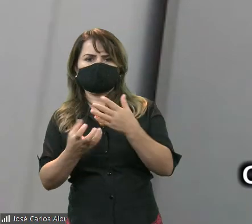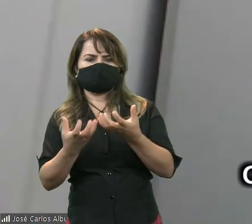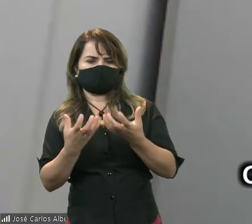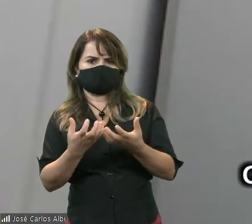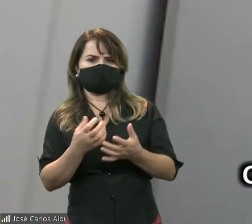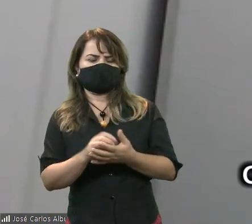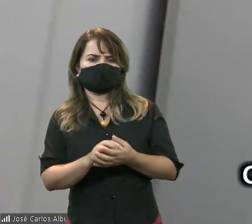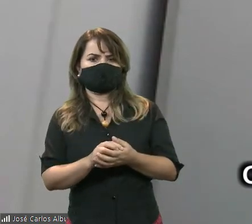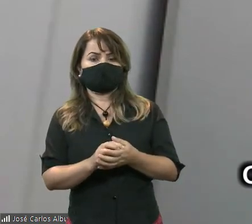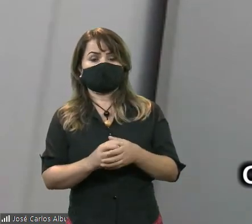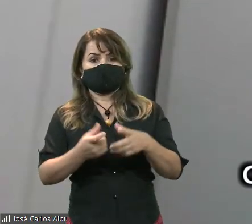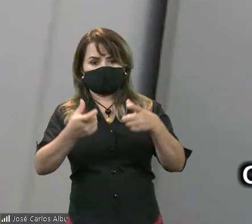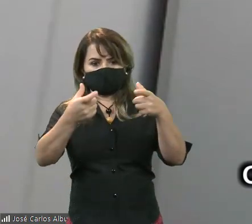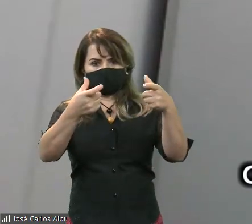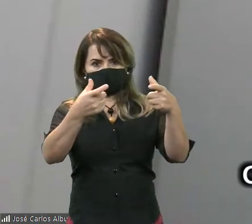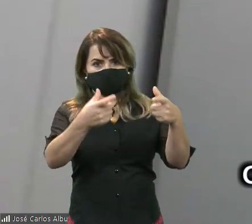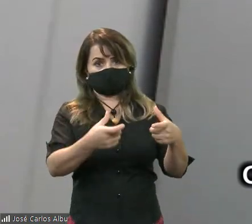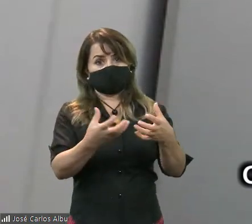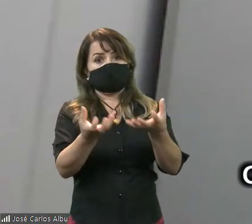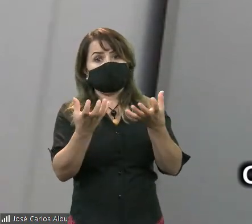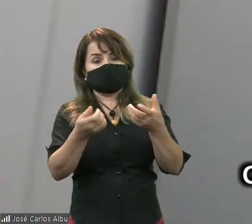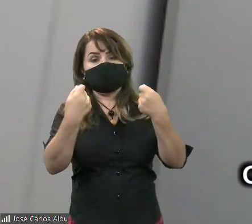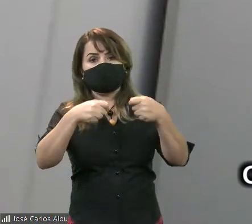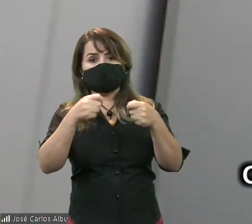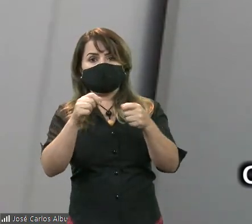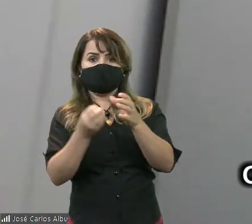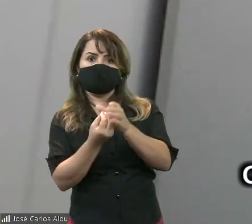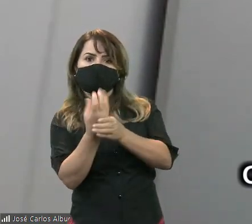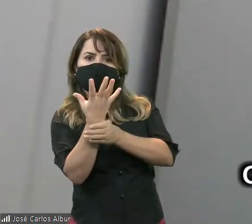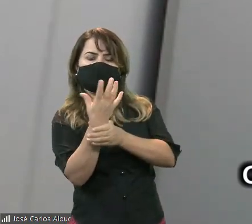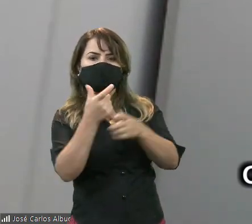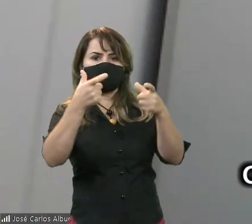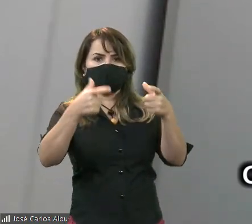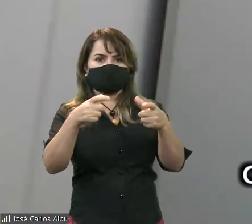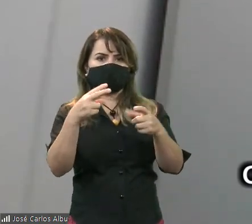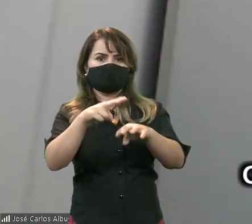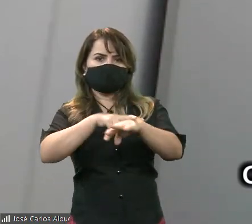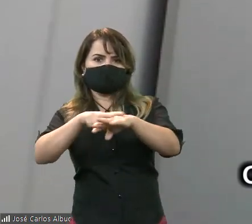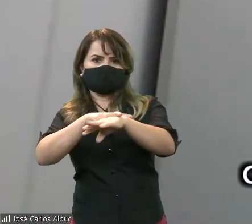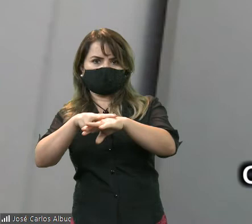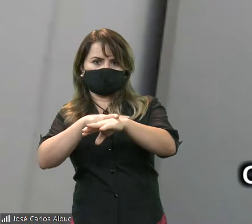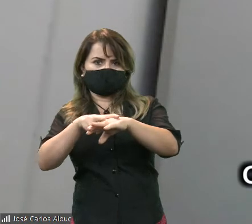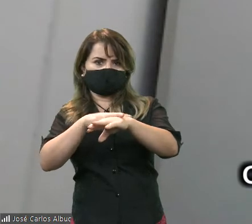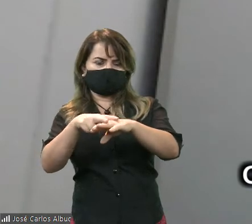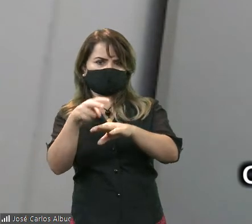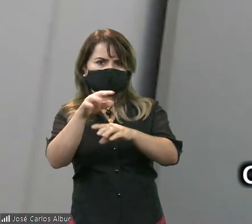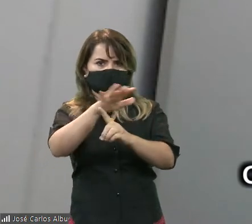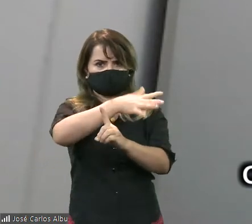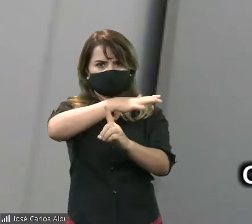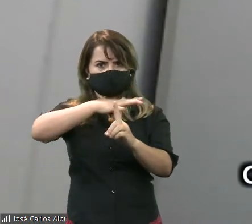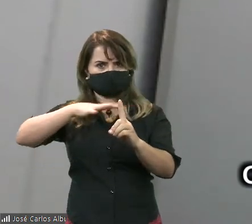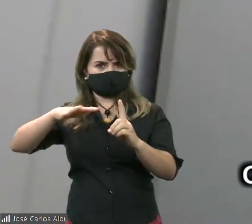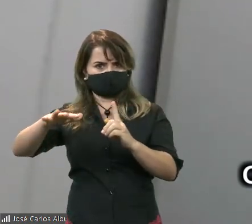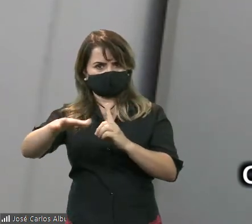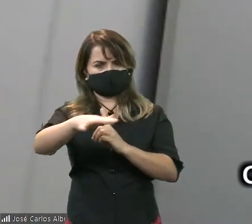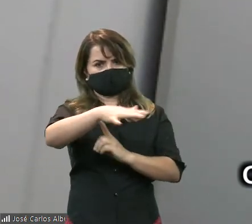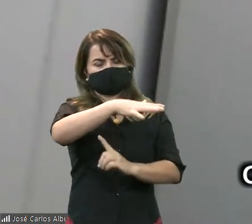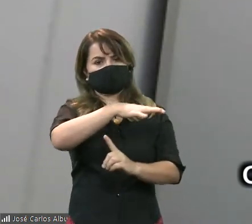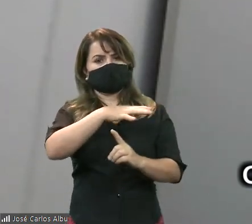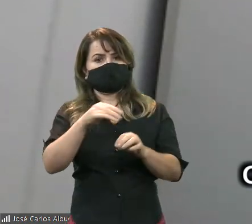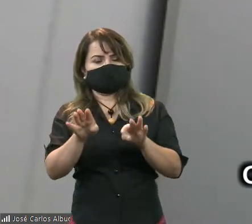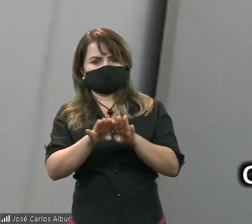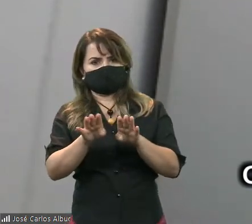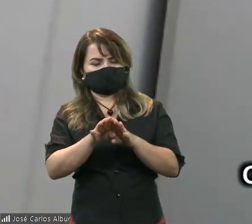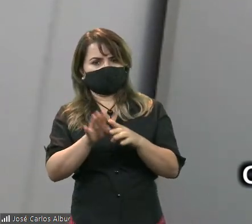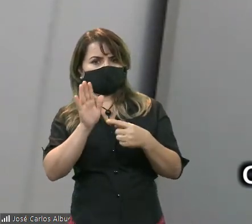integrado, áreas verdes no seu entorno, hoje são consideradas diferenciais que